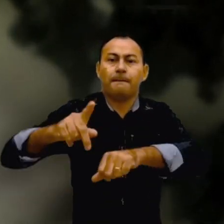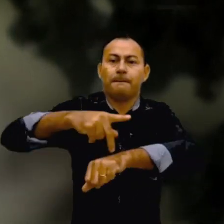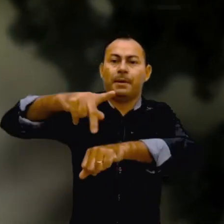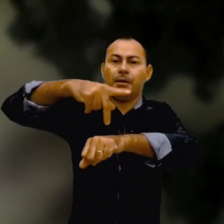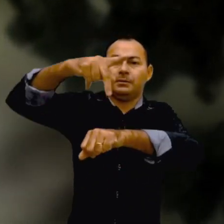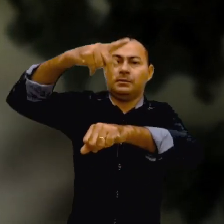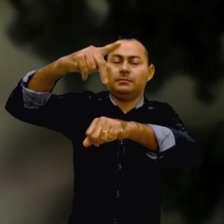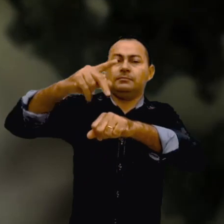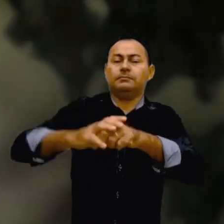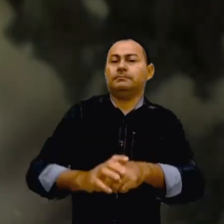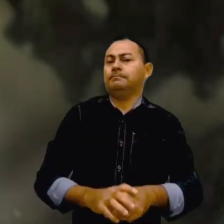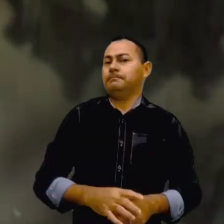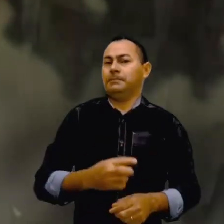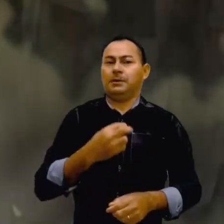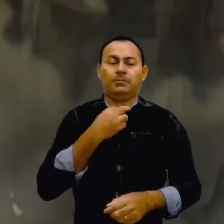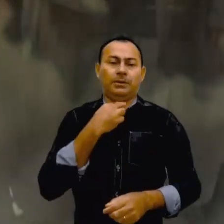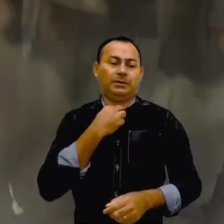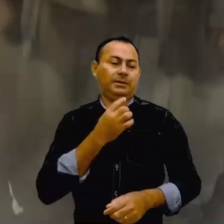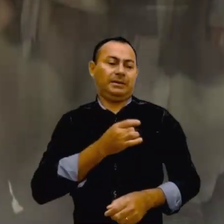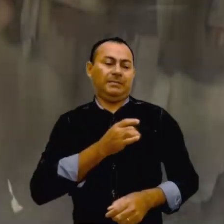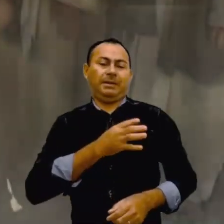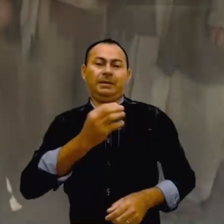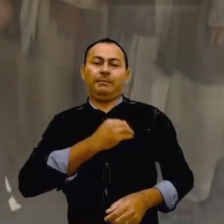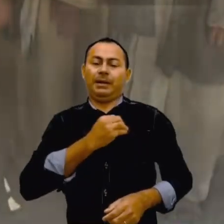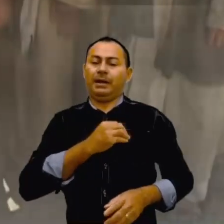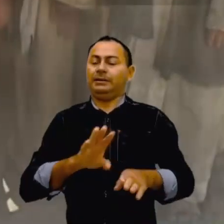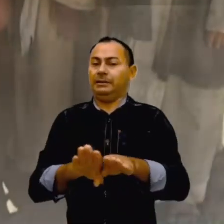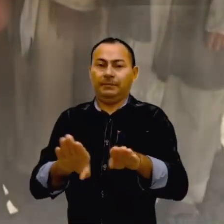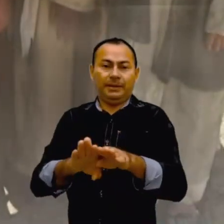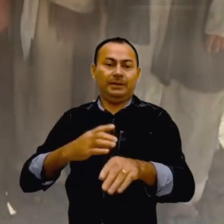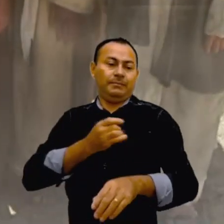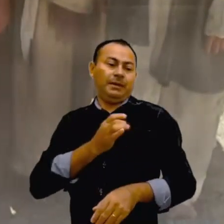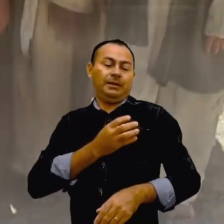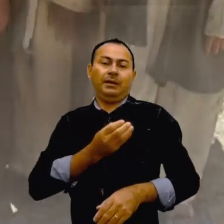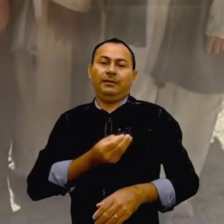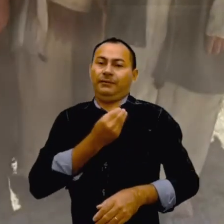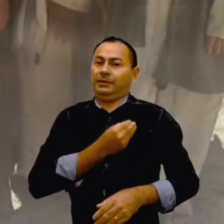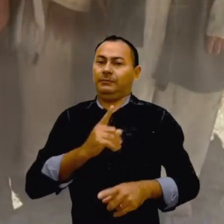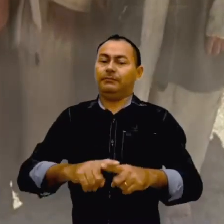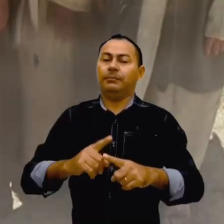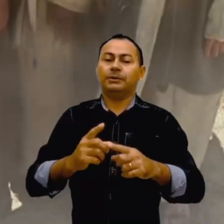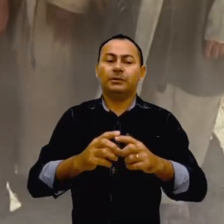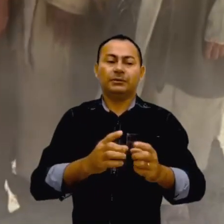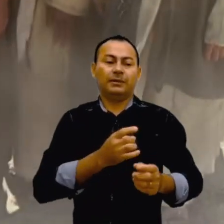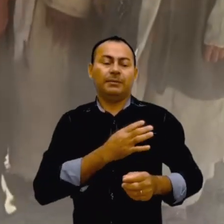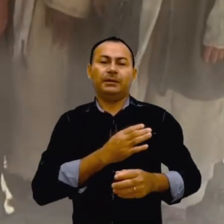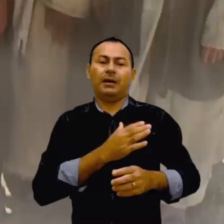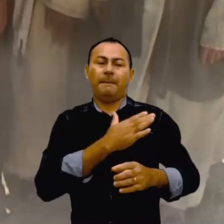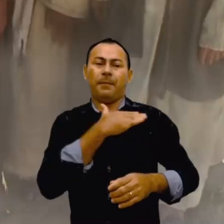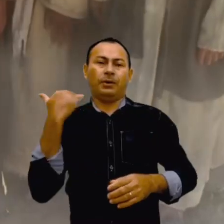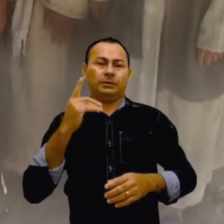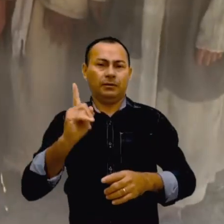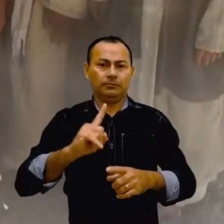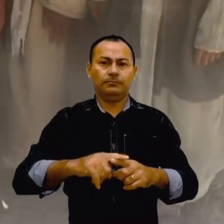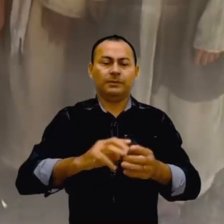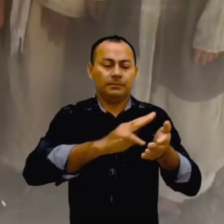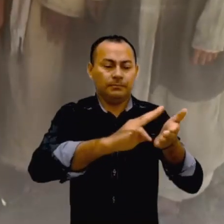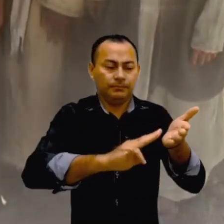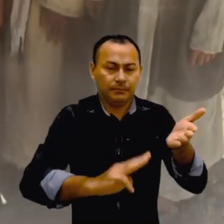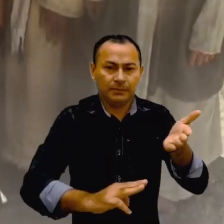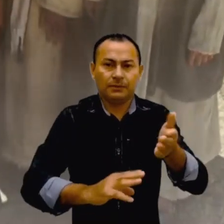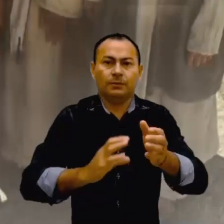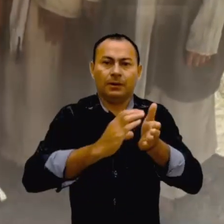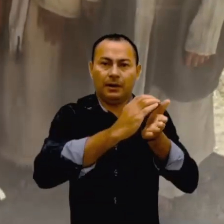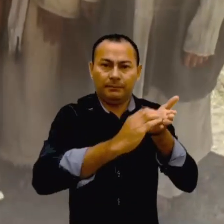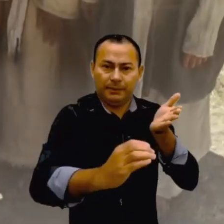da Páscoa. Como não precisamos temer o pecado nem a vida, também não precisamos temer a morte. Esta é a mensagem do capítulo